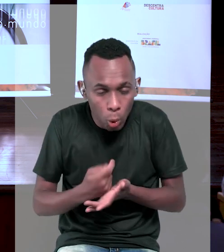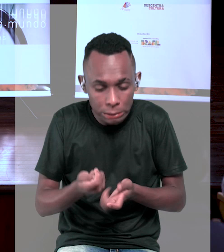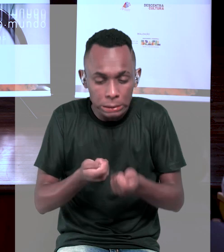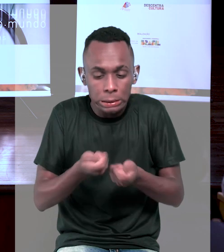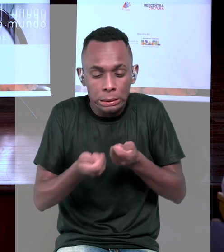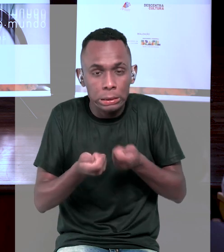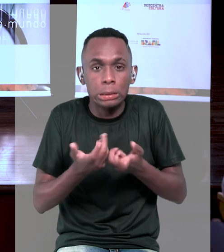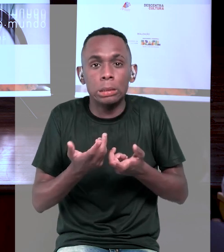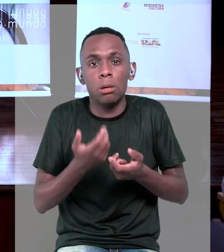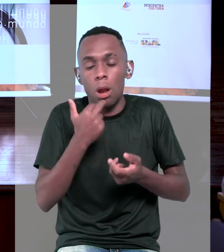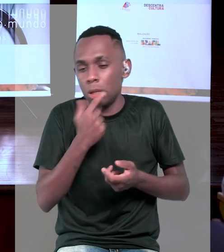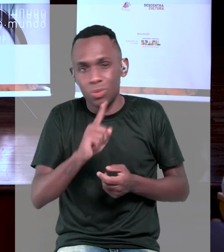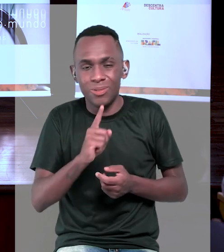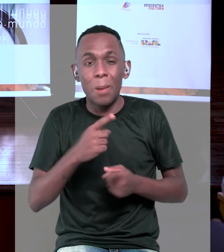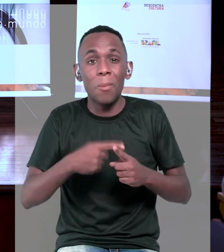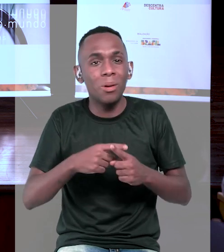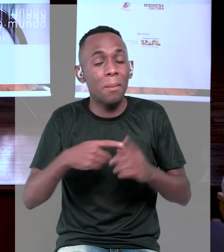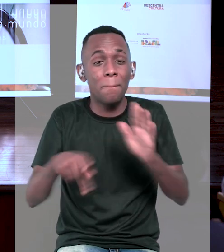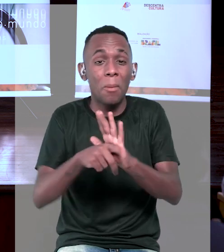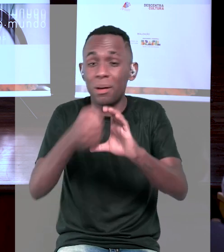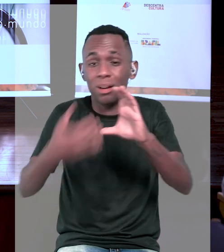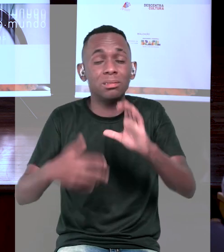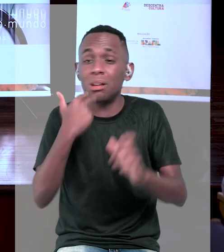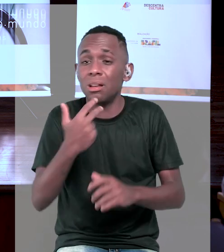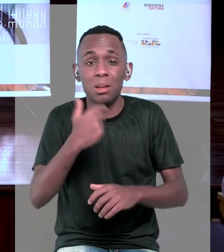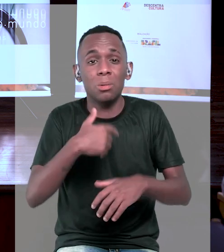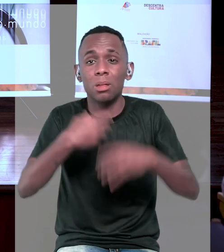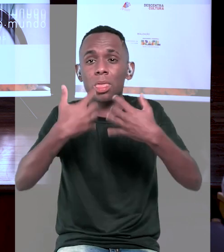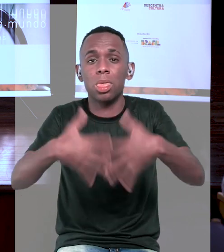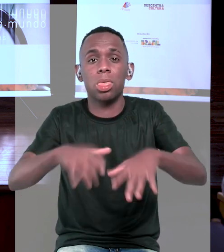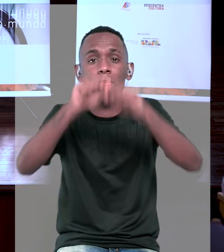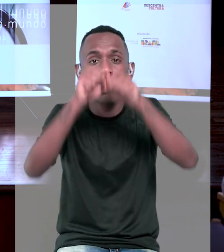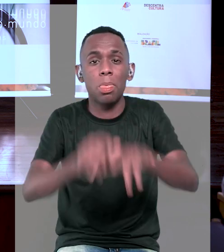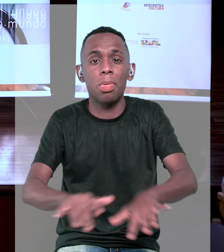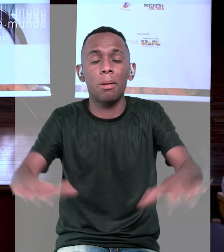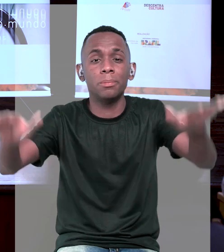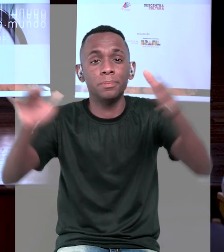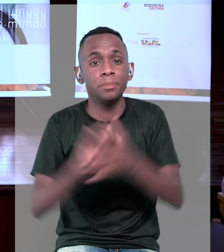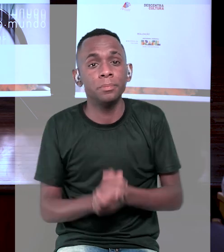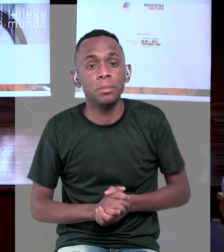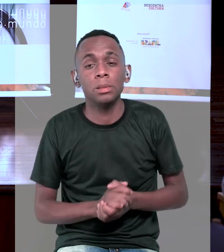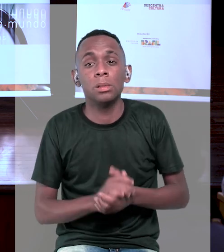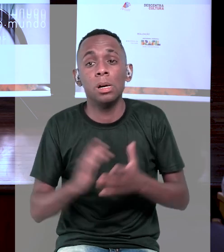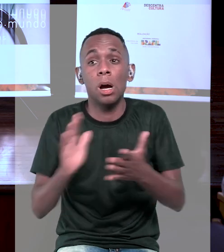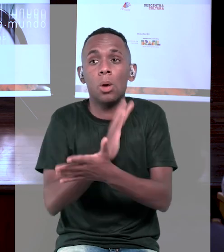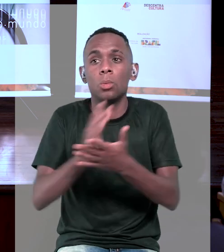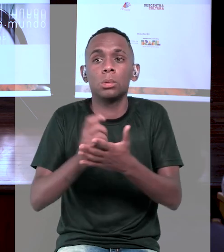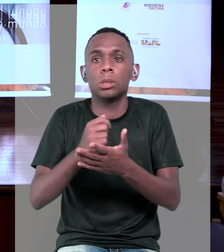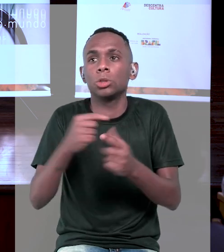tem movimentos que escapam ao controle, mesmo do pior